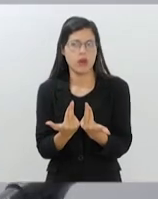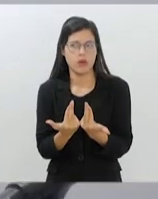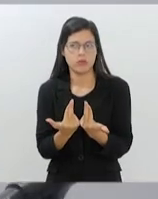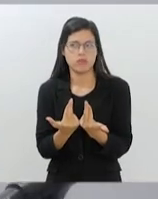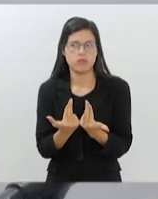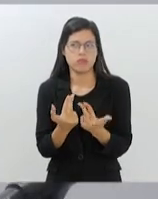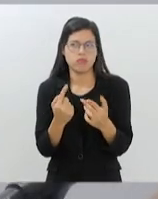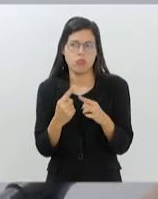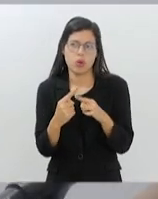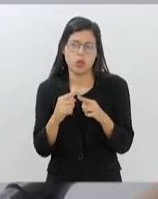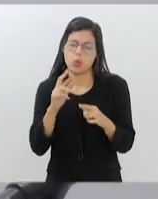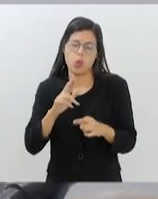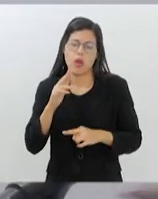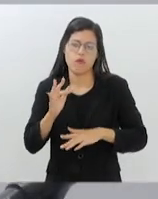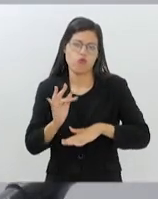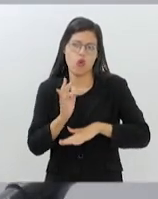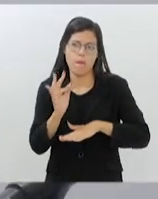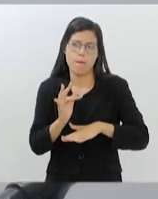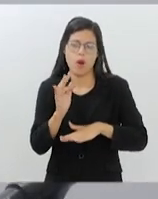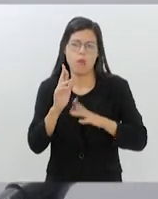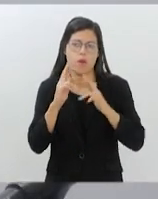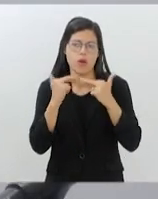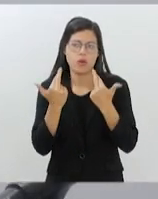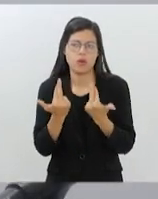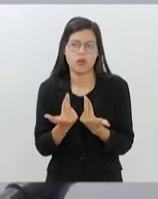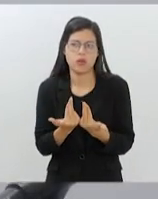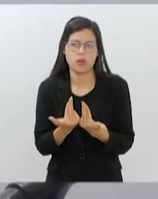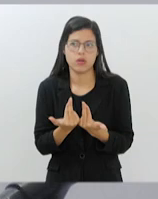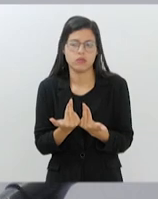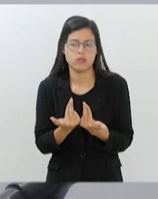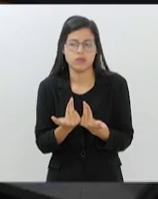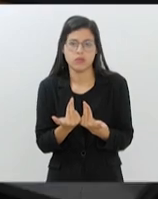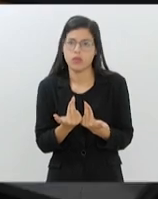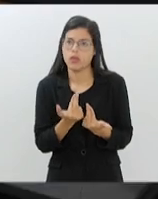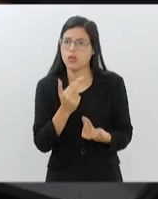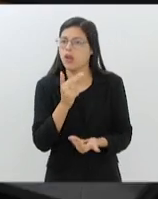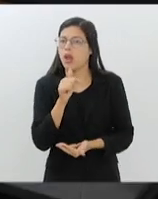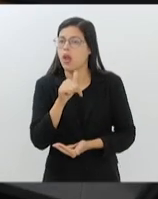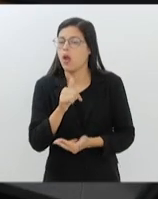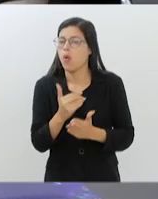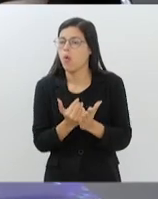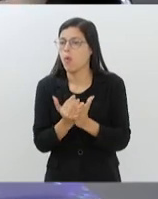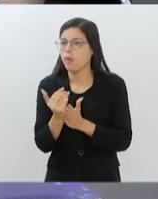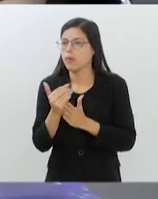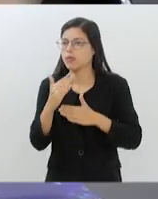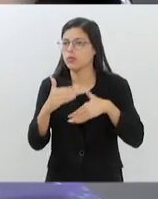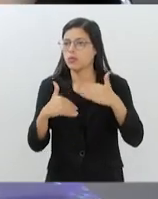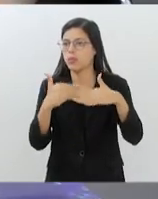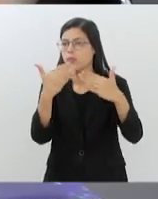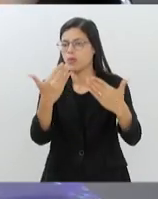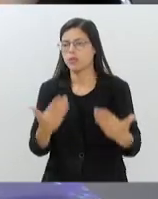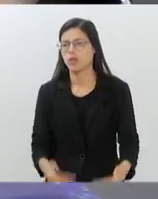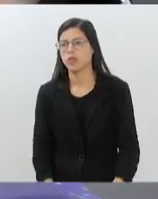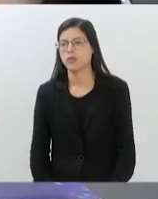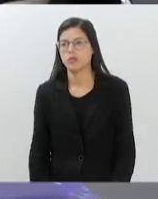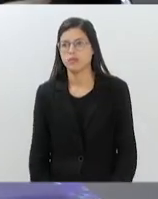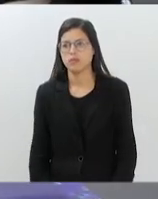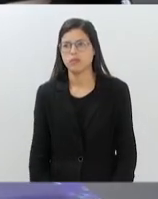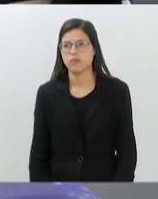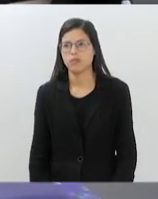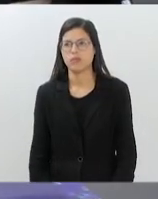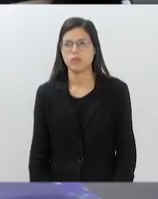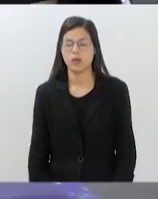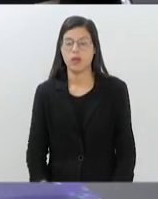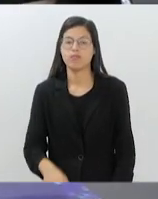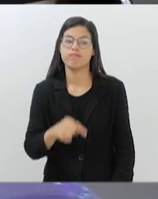é algo formal é uma reuniãozinha verdade não é uma uma reuniãozinha deputada ela é o início de um processo sen imagina se o Senhor tivesse sido